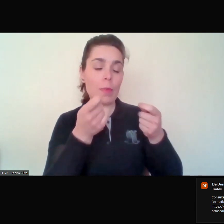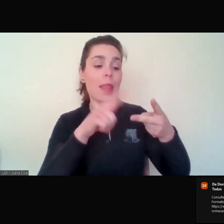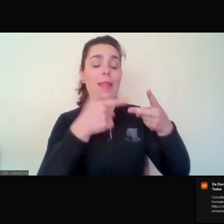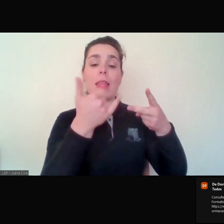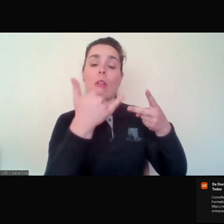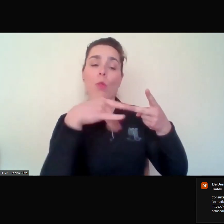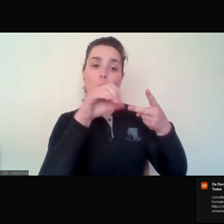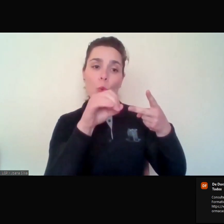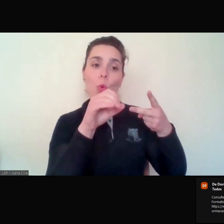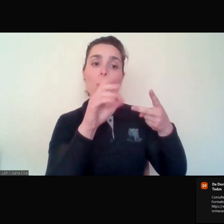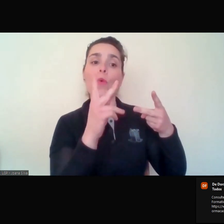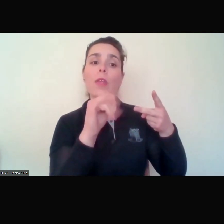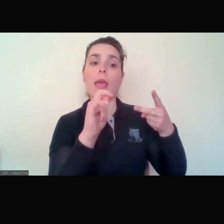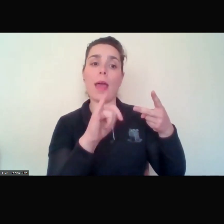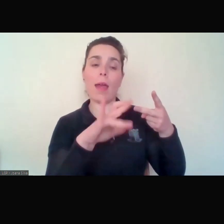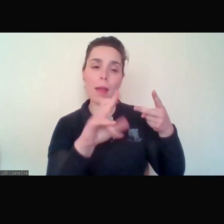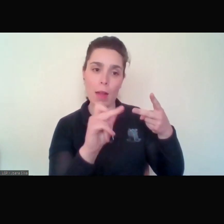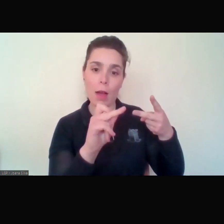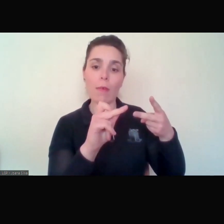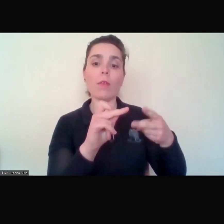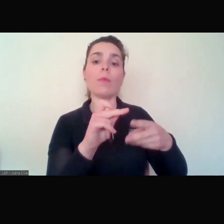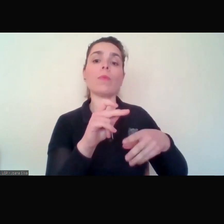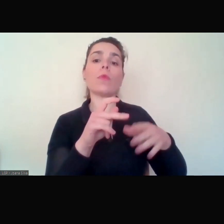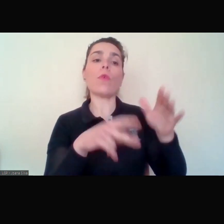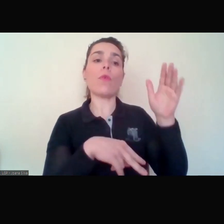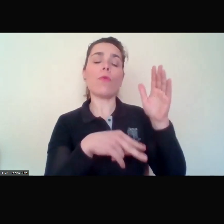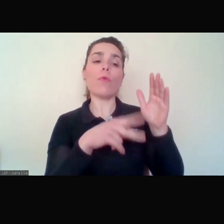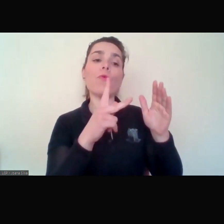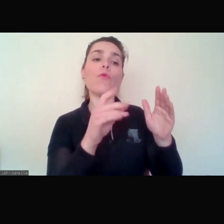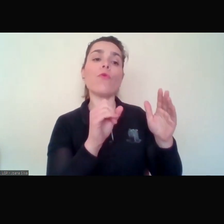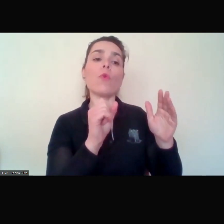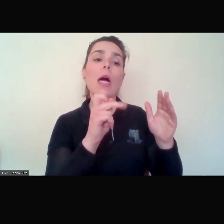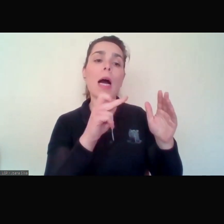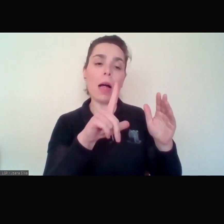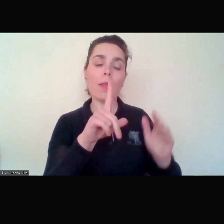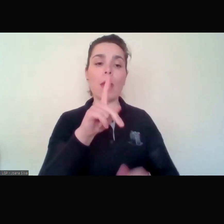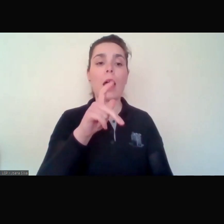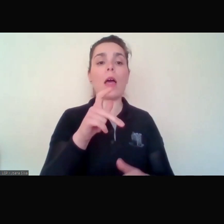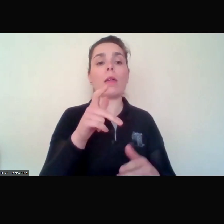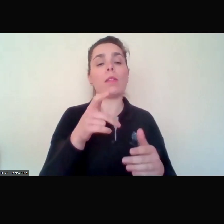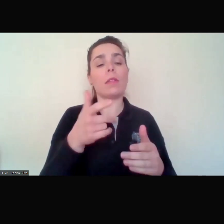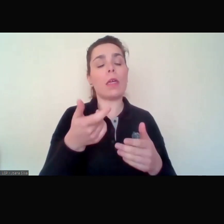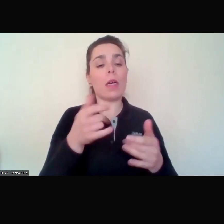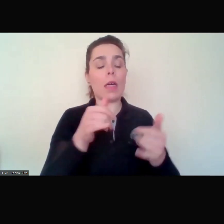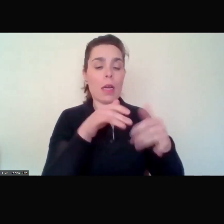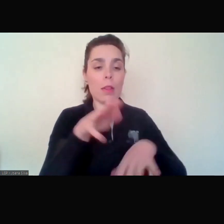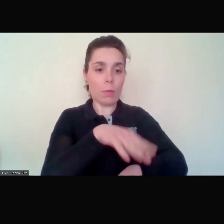Vieira, vogal do Conselho Diretivo da AMA, Agência para a Modernização Administrativa,